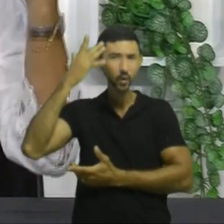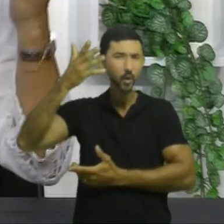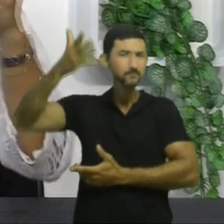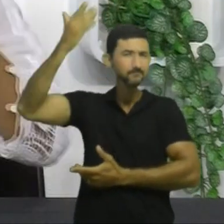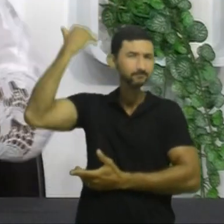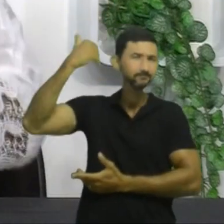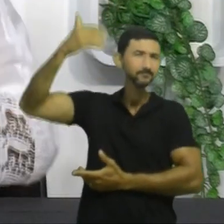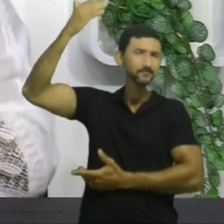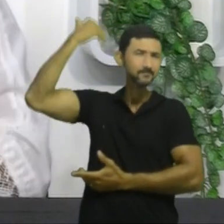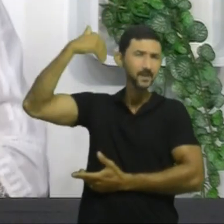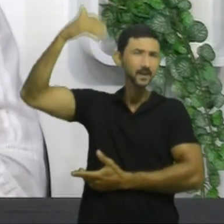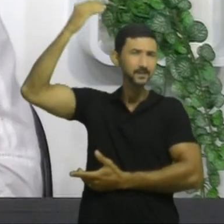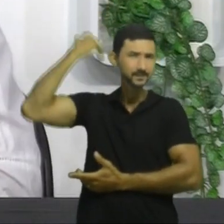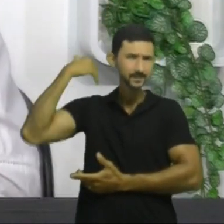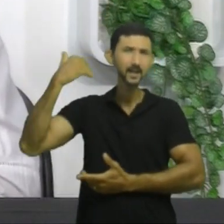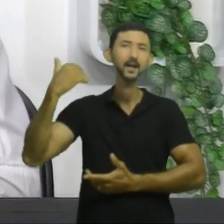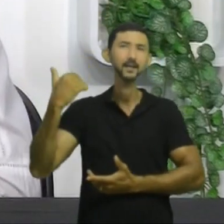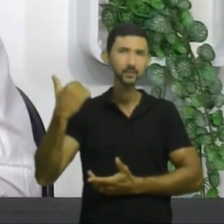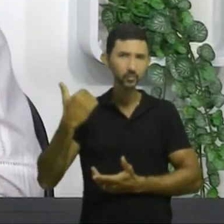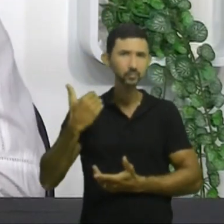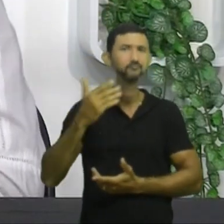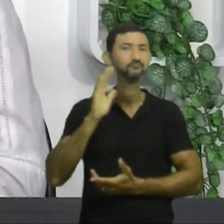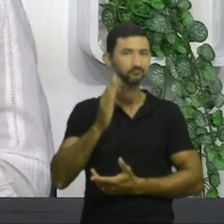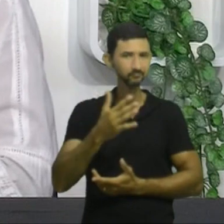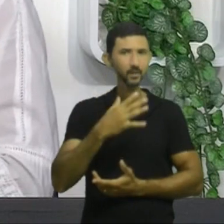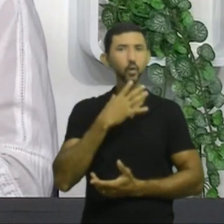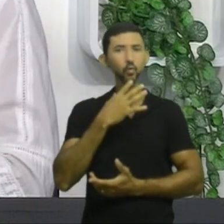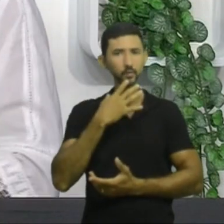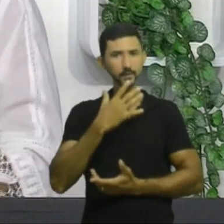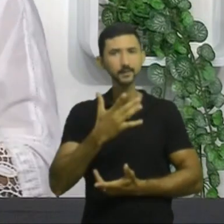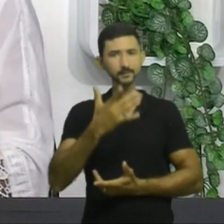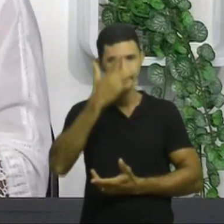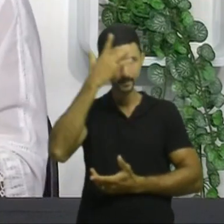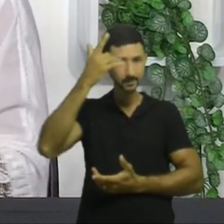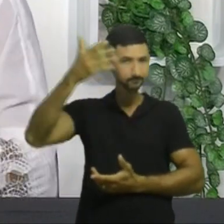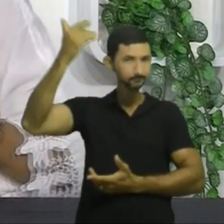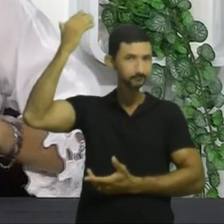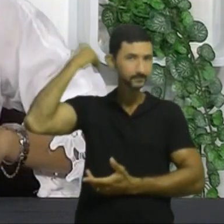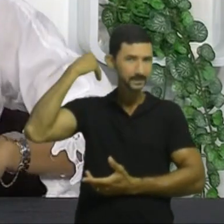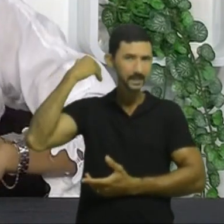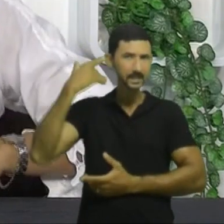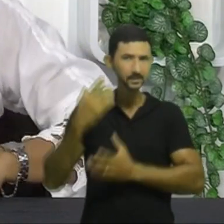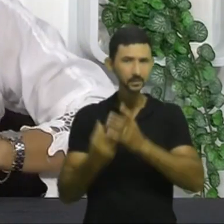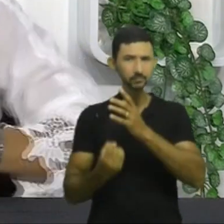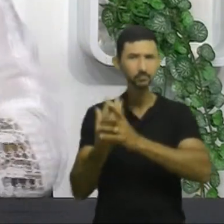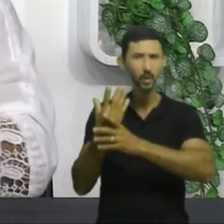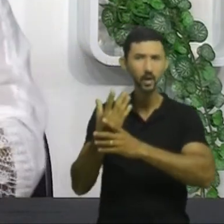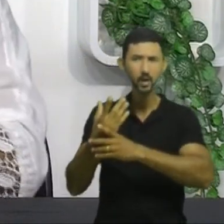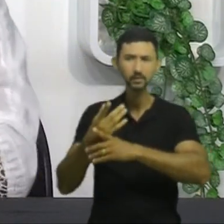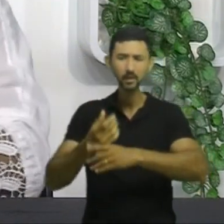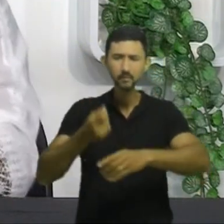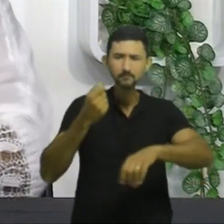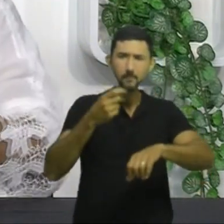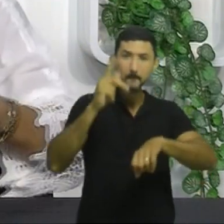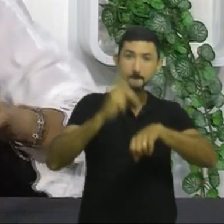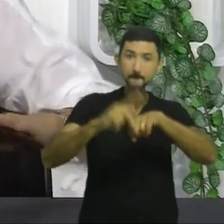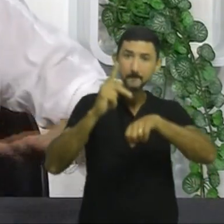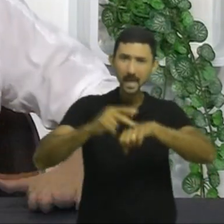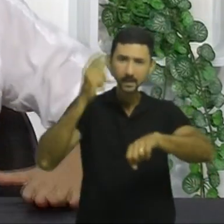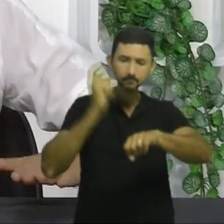mais antigos, que com certeza vocês sabem quais são, eles descobriam tocando rochas,